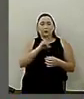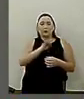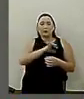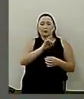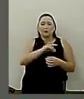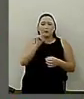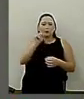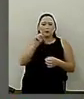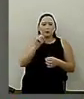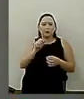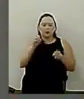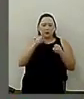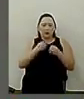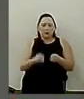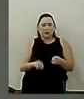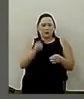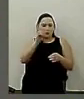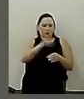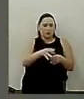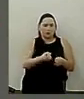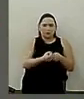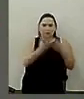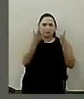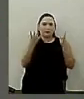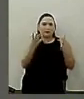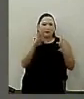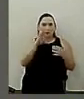de bombas numa guerra.